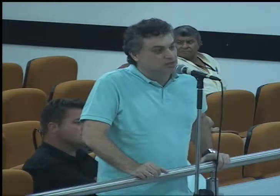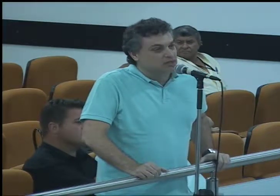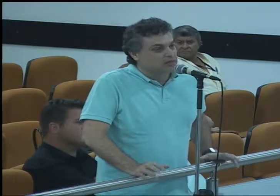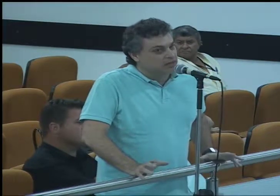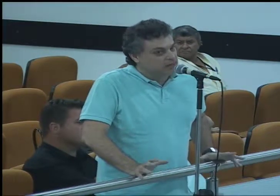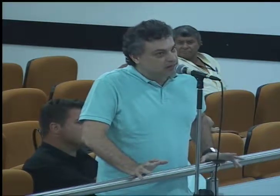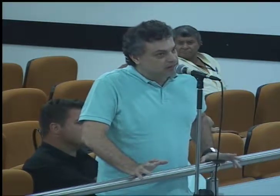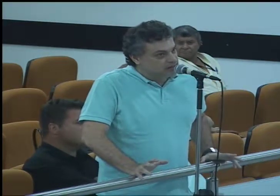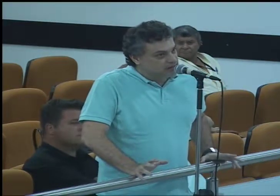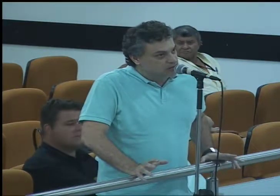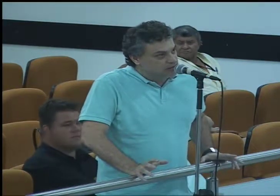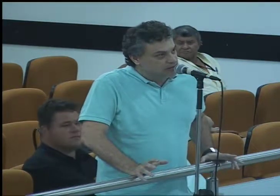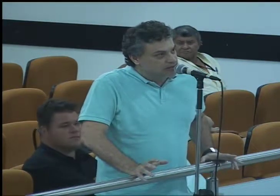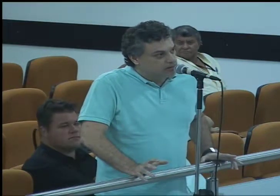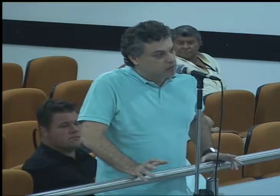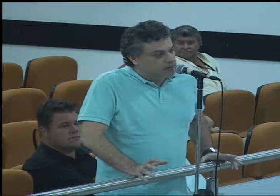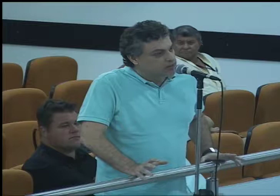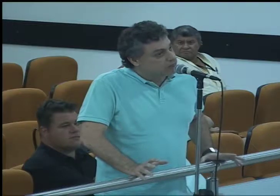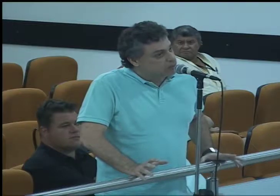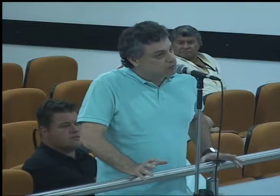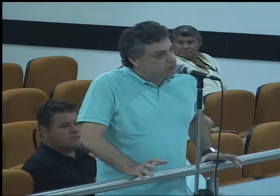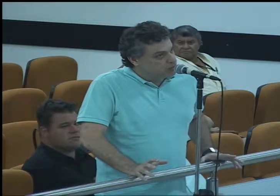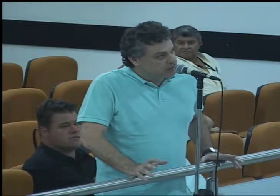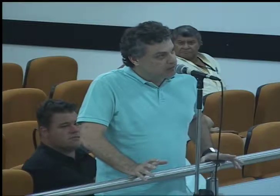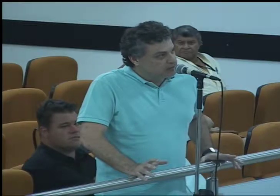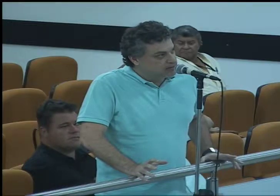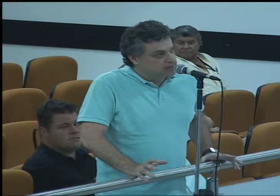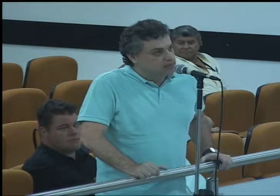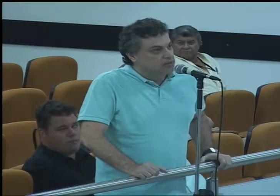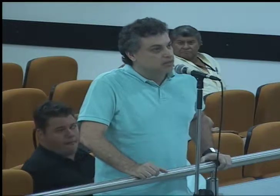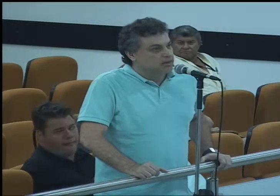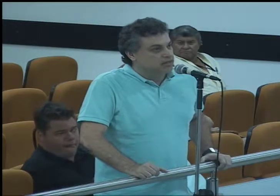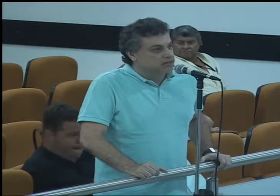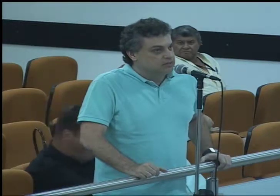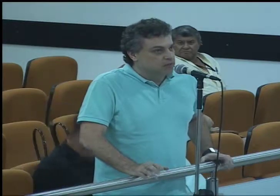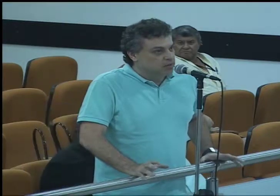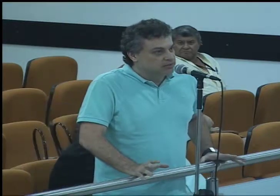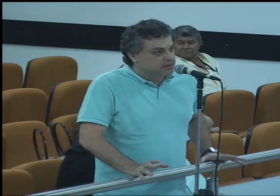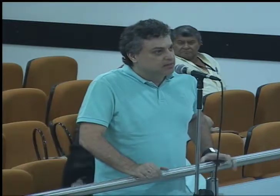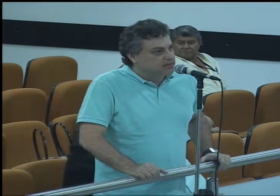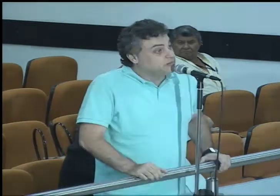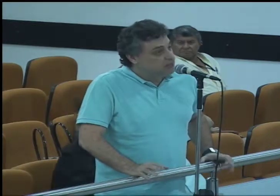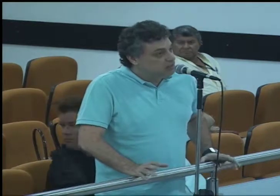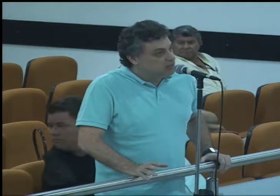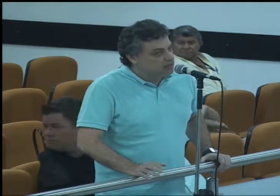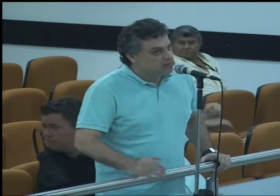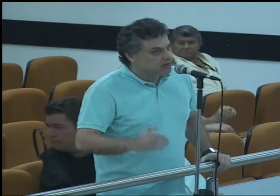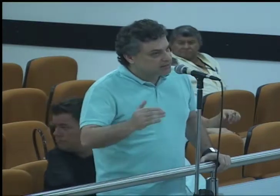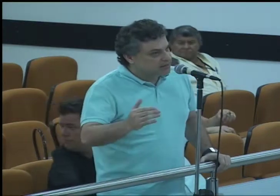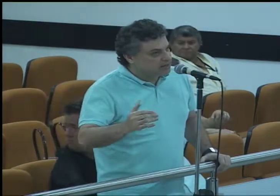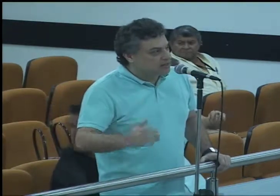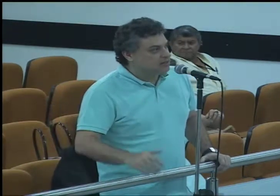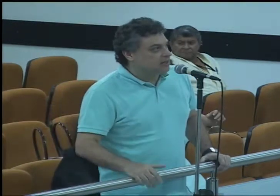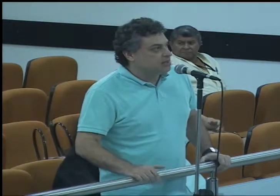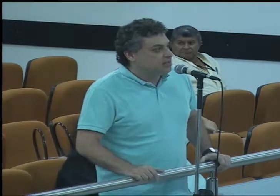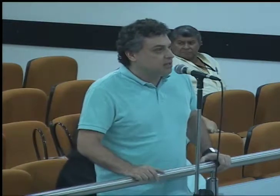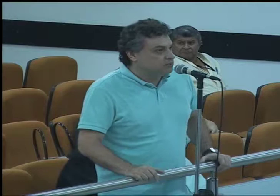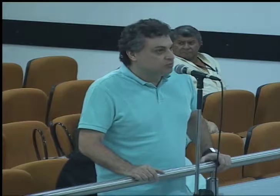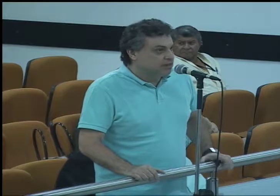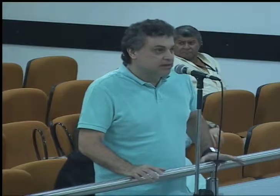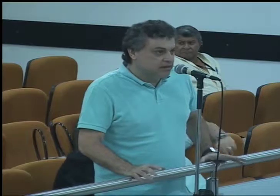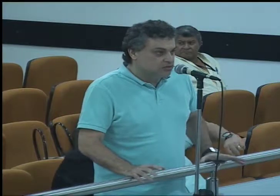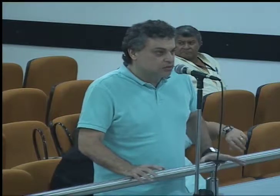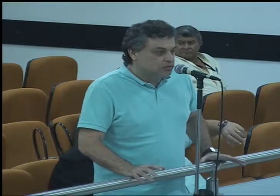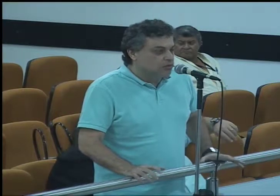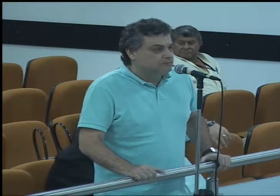atentos, parabenizando a audiência pública, que foi muito importante para que a gente possa definir essa lei que está em andamento,